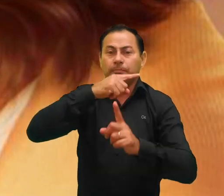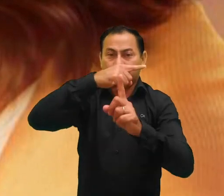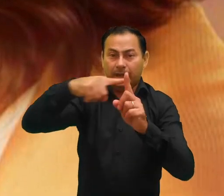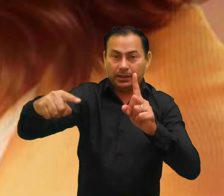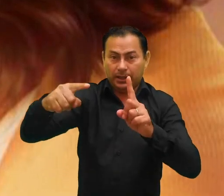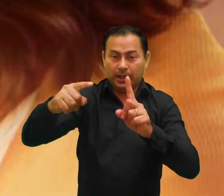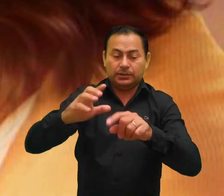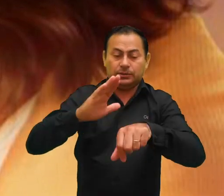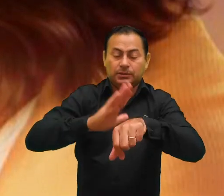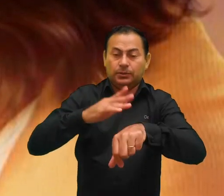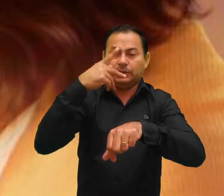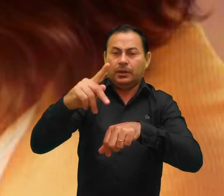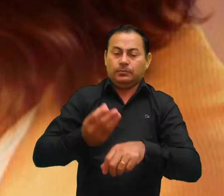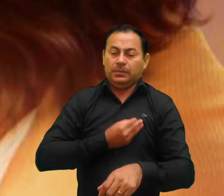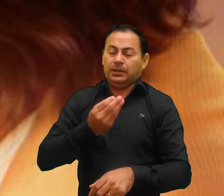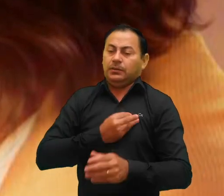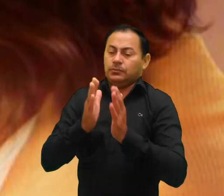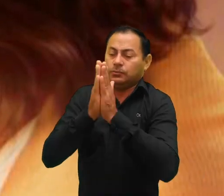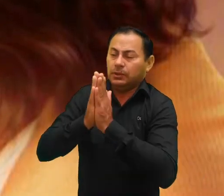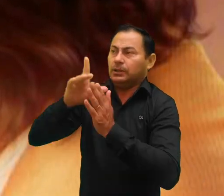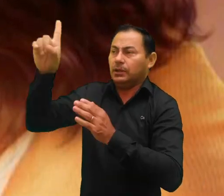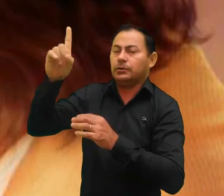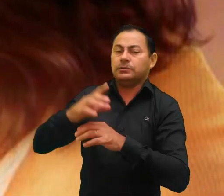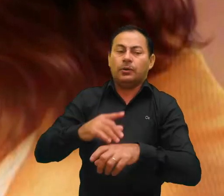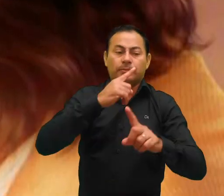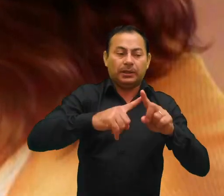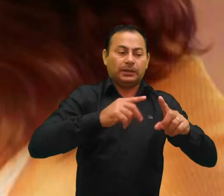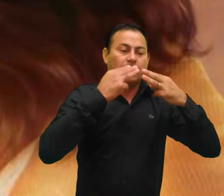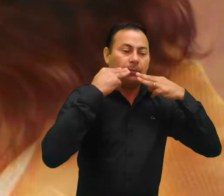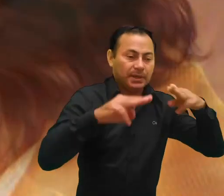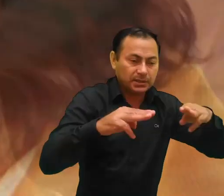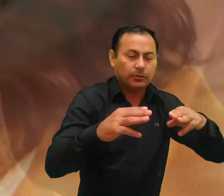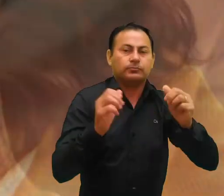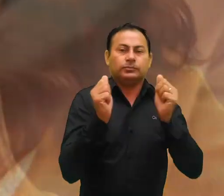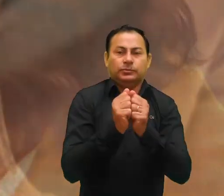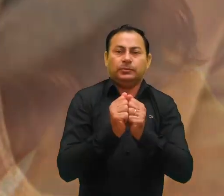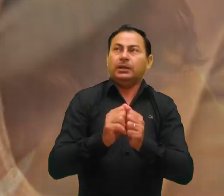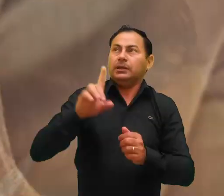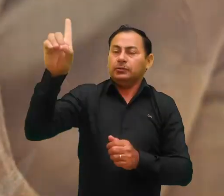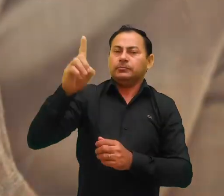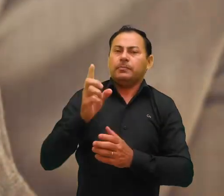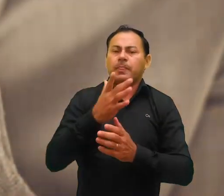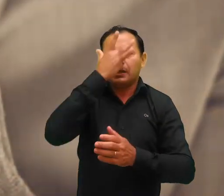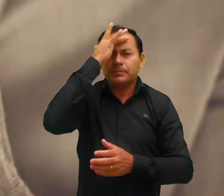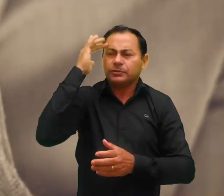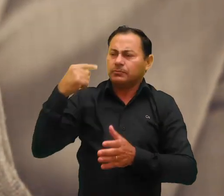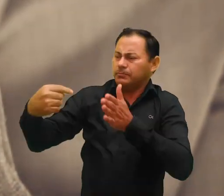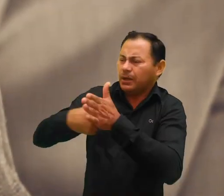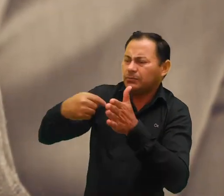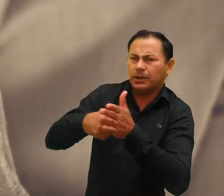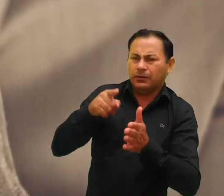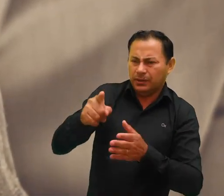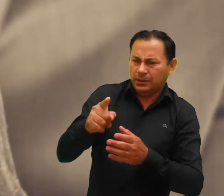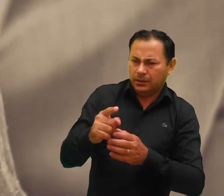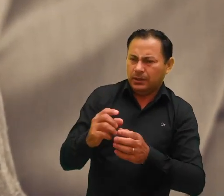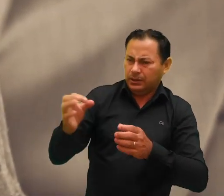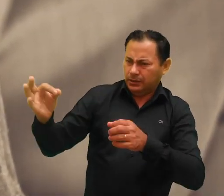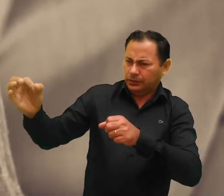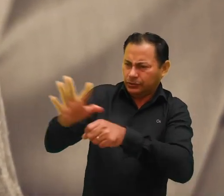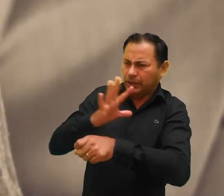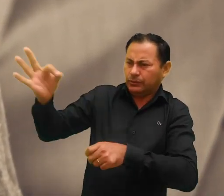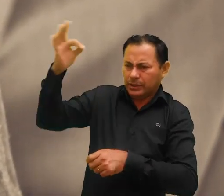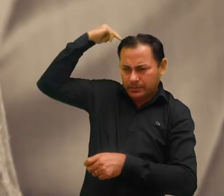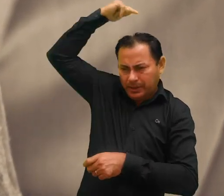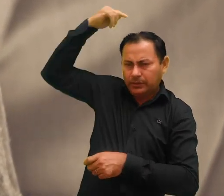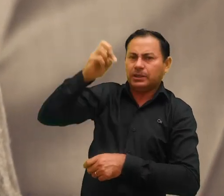do tempo fazendo a obra de Deus e outra metade do tempo orando e adorando a Deus. Com frequência as pessoas me perguntam: você é cheio do